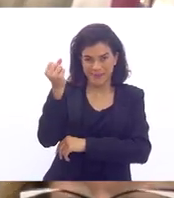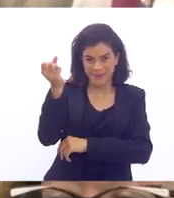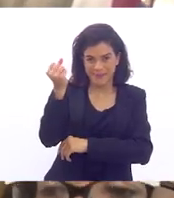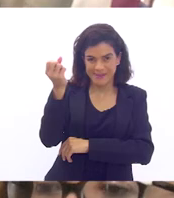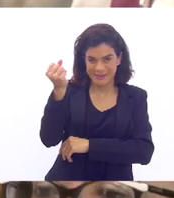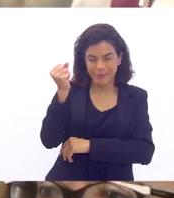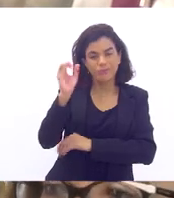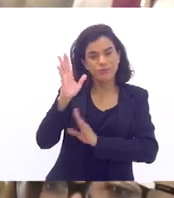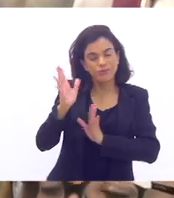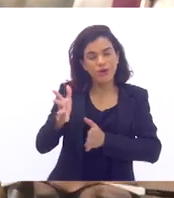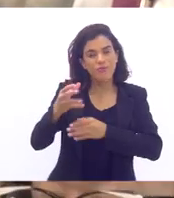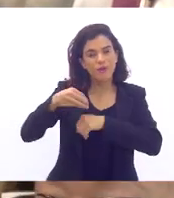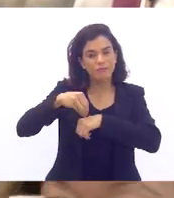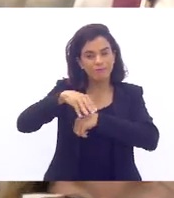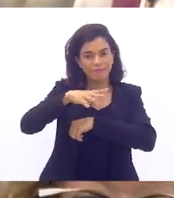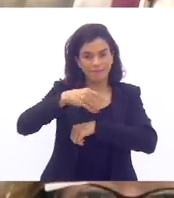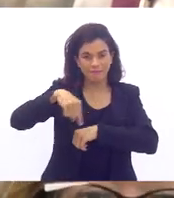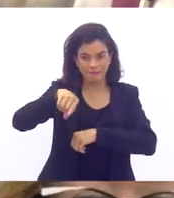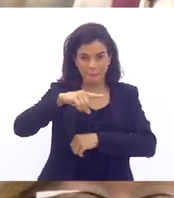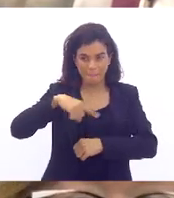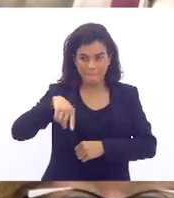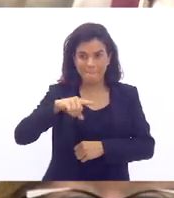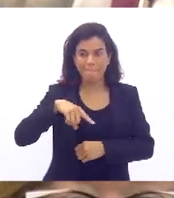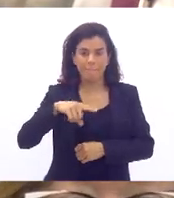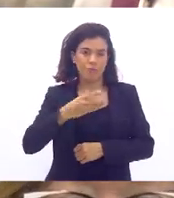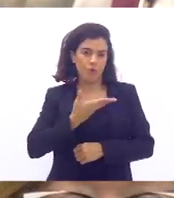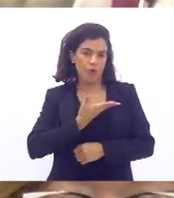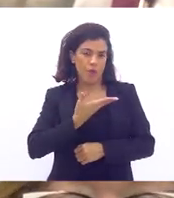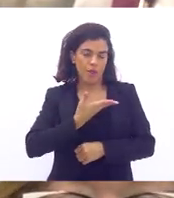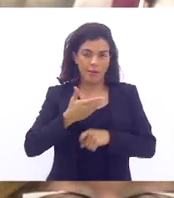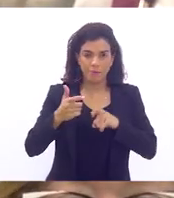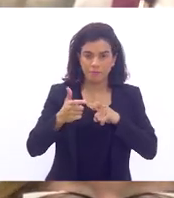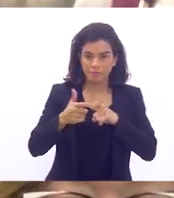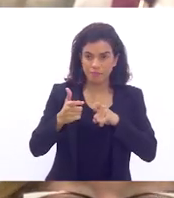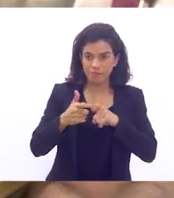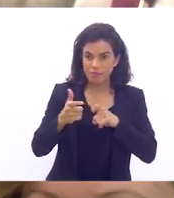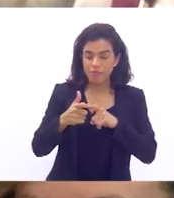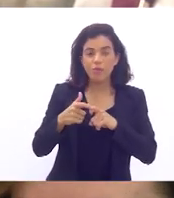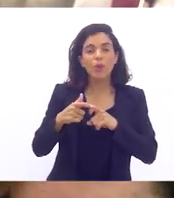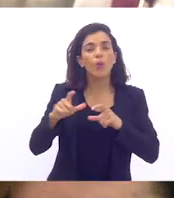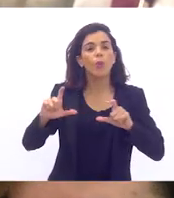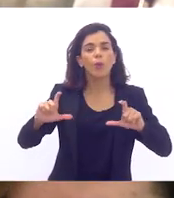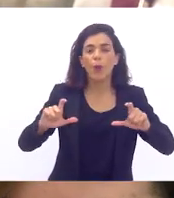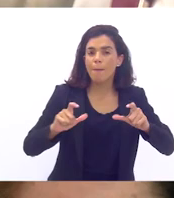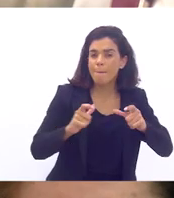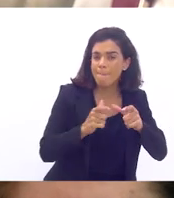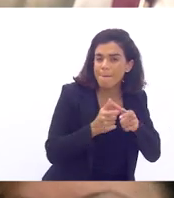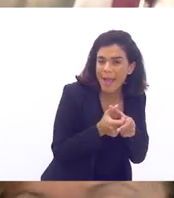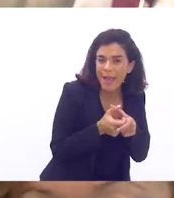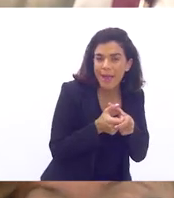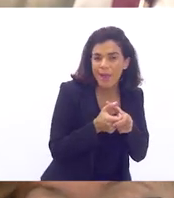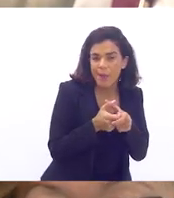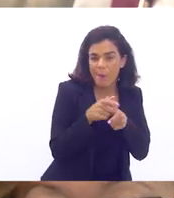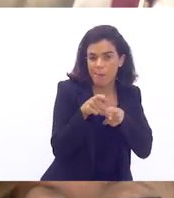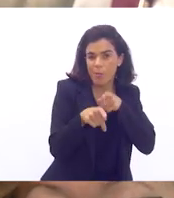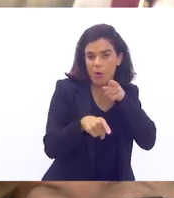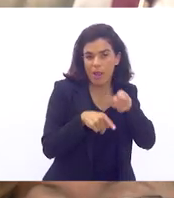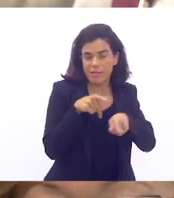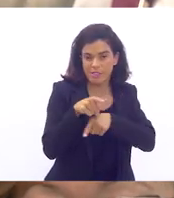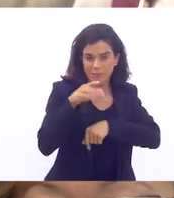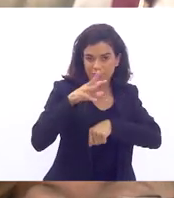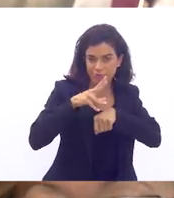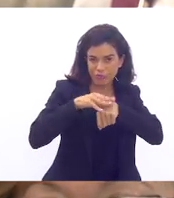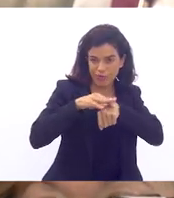foi dito né pelo colega médico e todos é um número reduzido no Brasil no Rio de